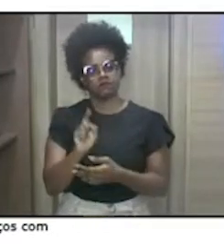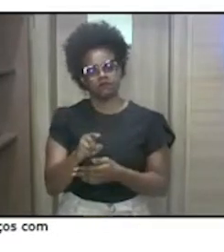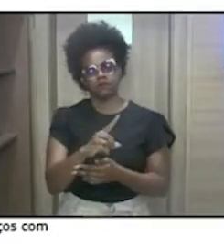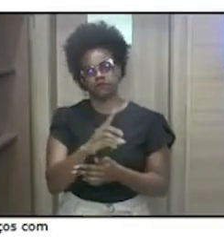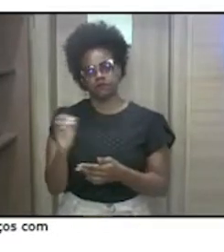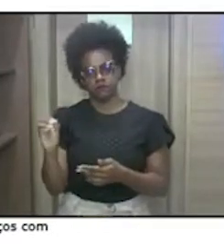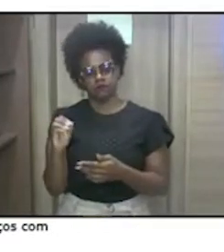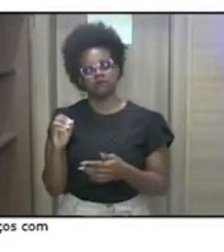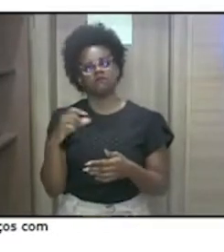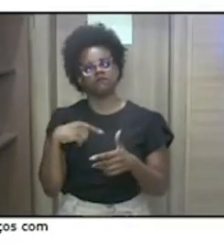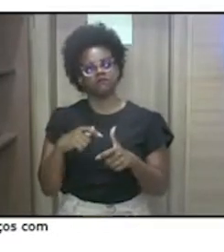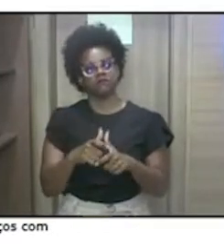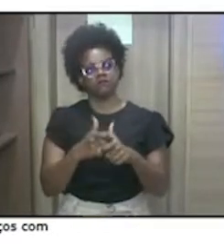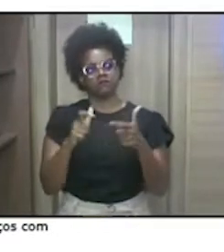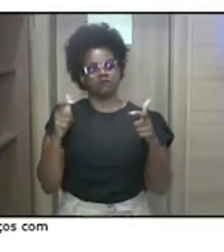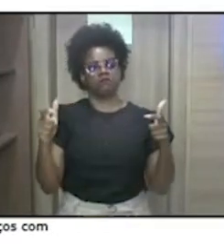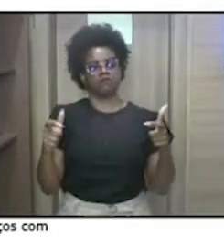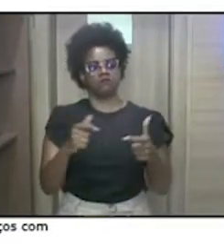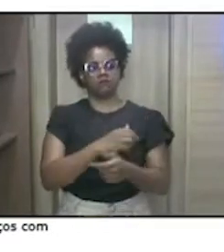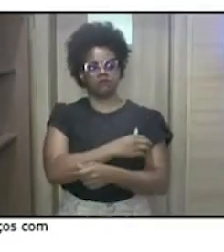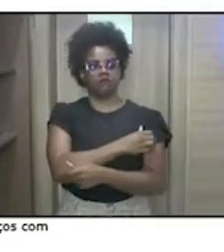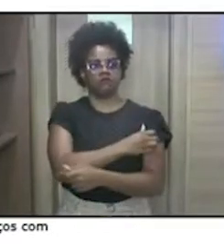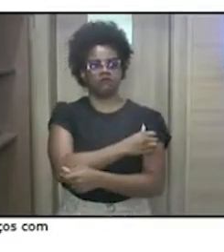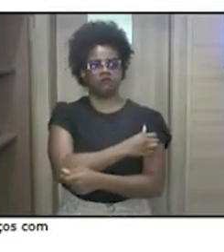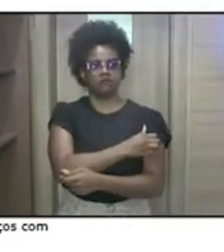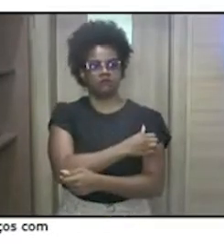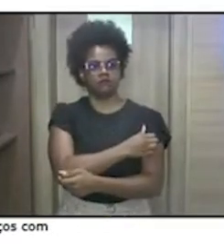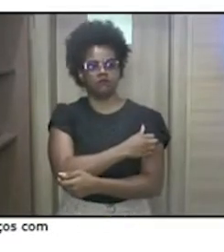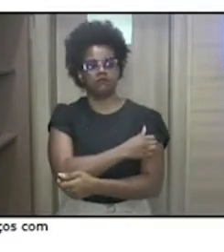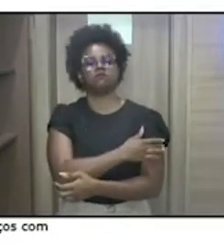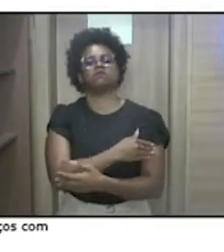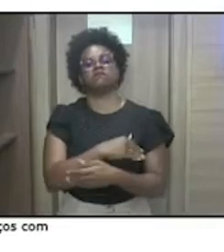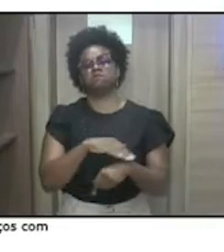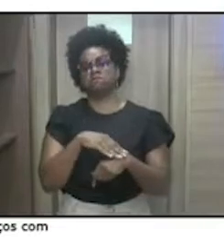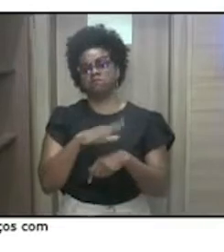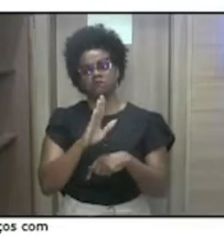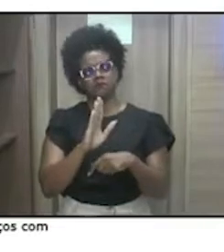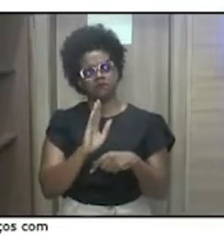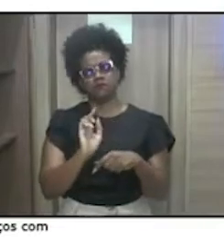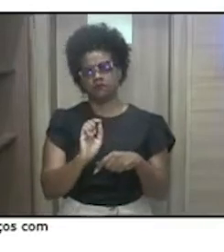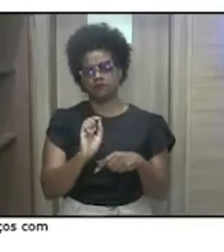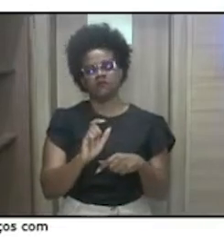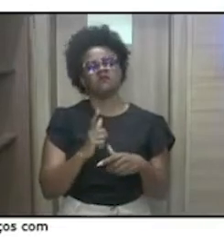deles, né, aumentando relativamente